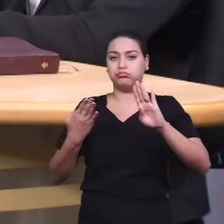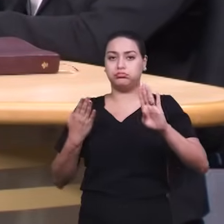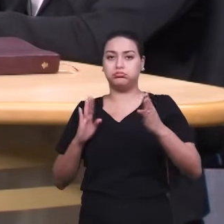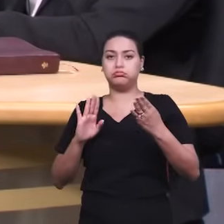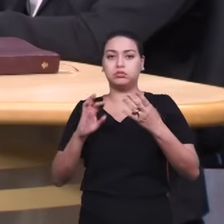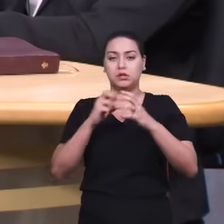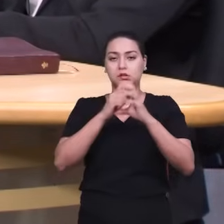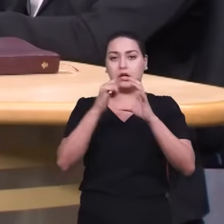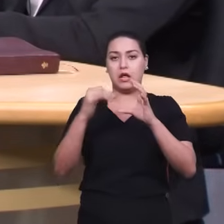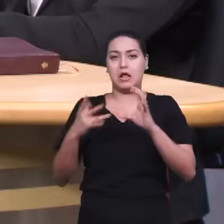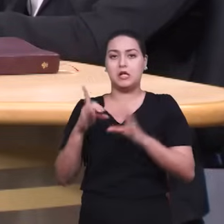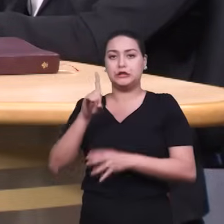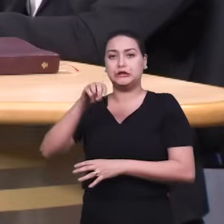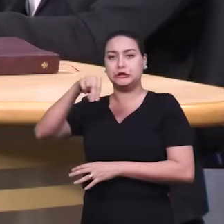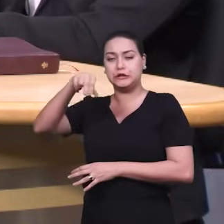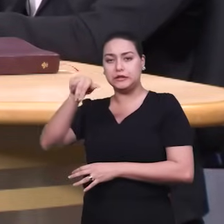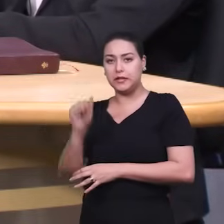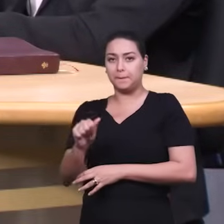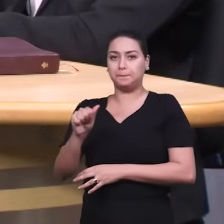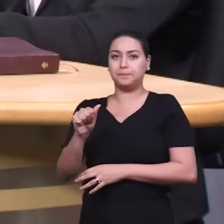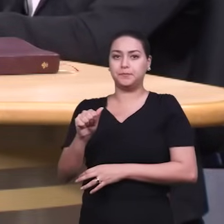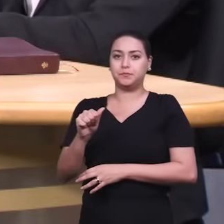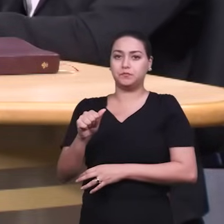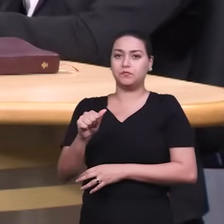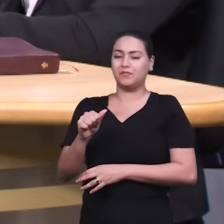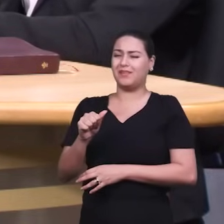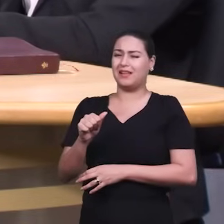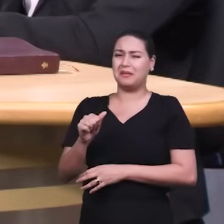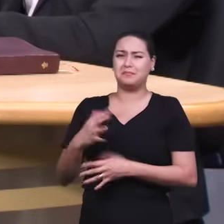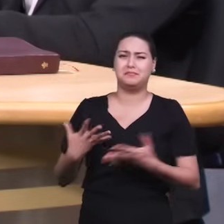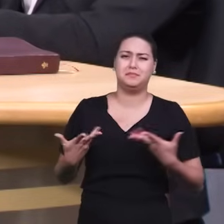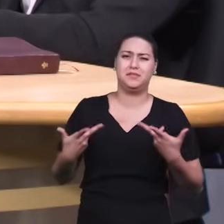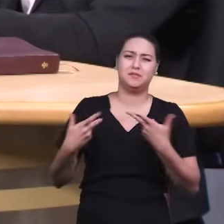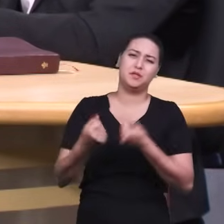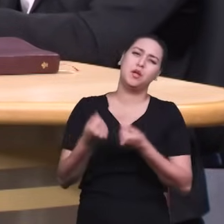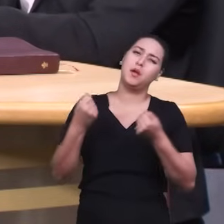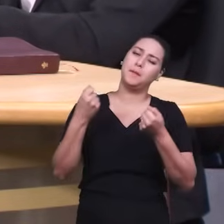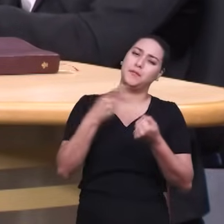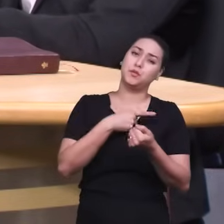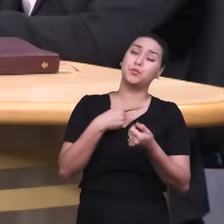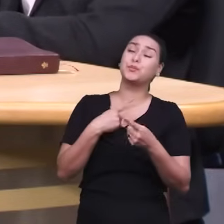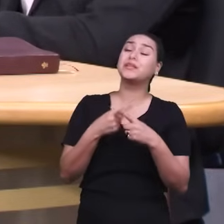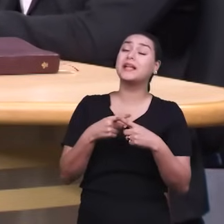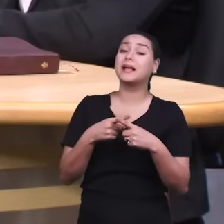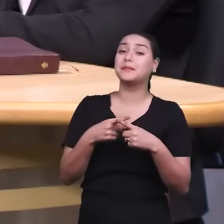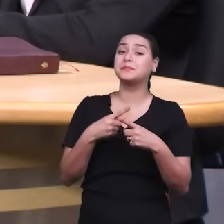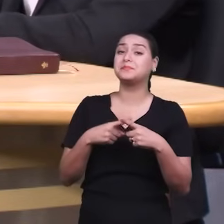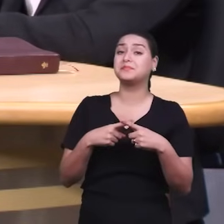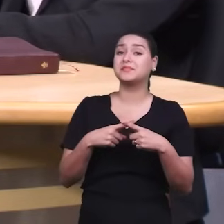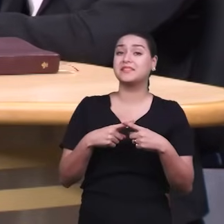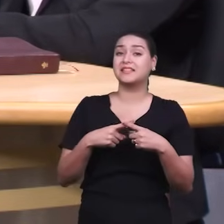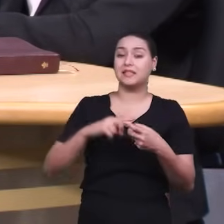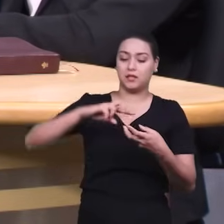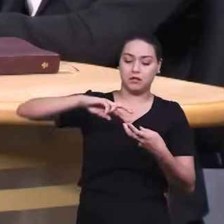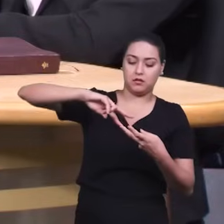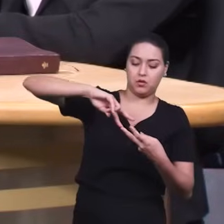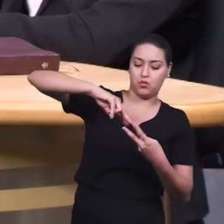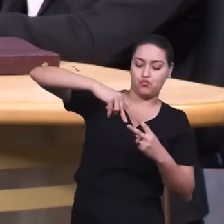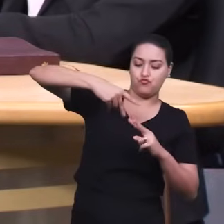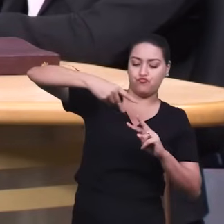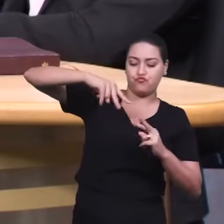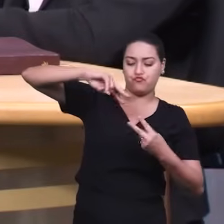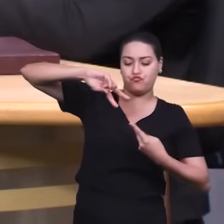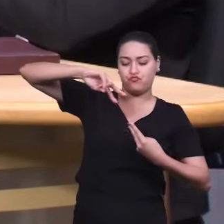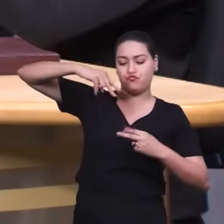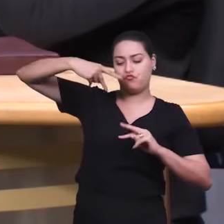molécula aí, que é a molécula da vida, que é o DNA. É uma molécula extraordinária, pastor, porque ela